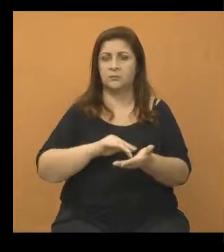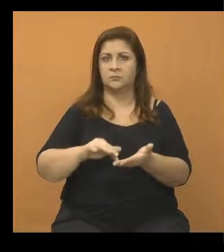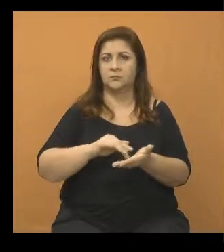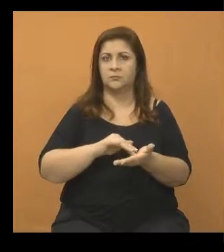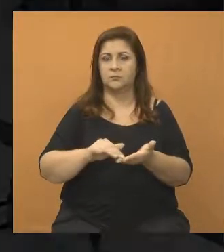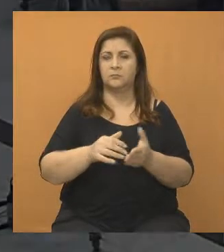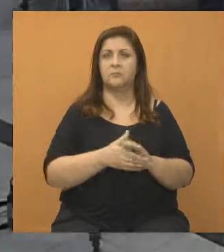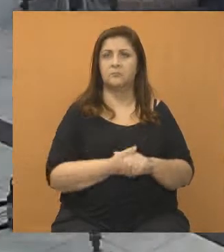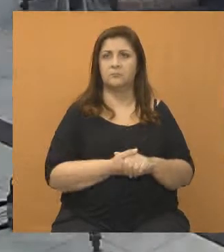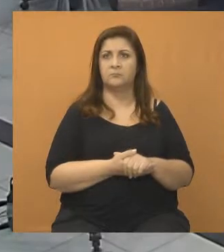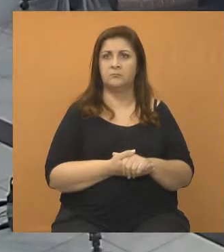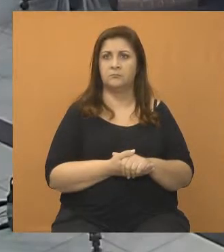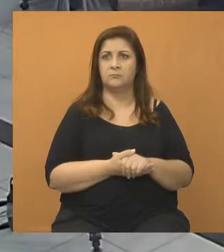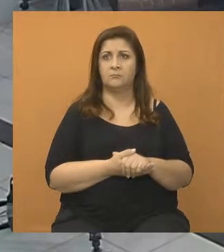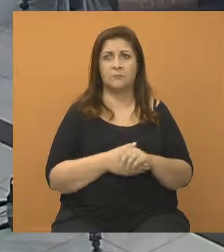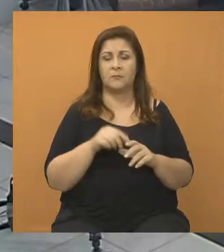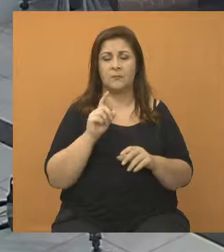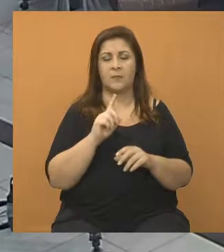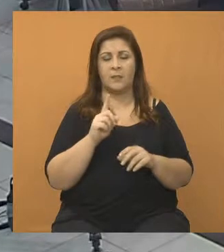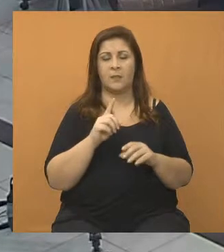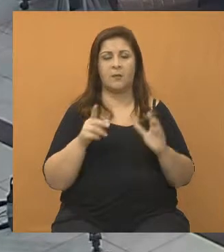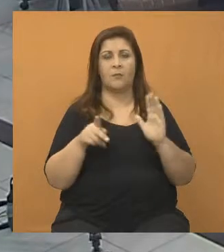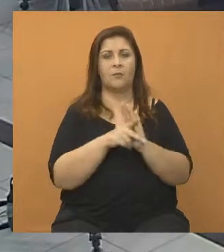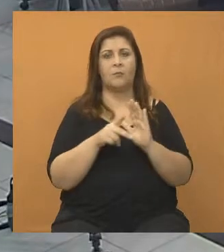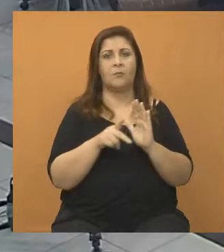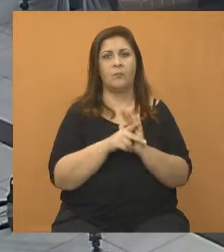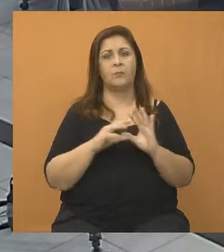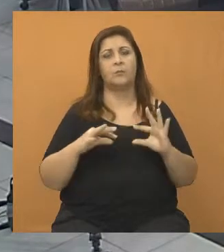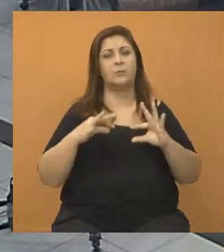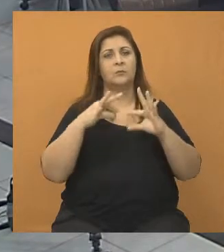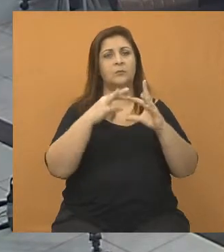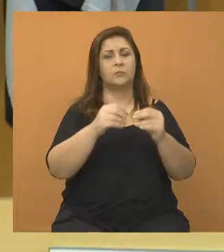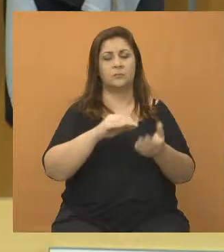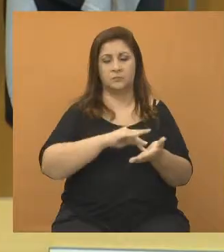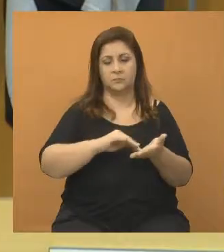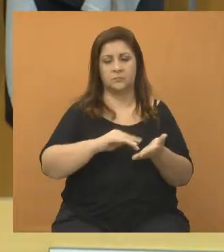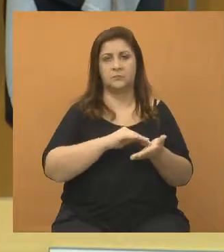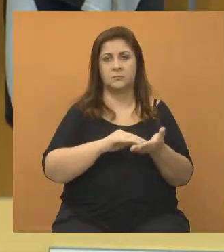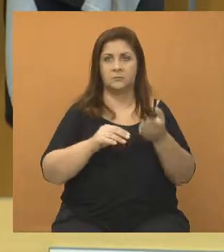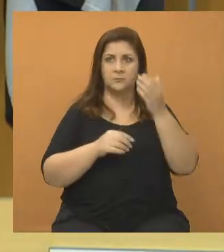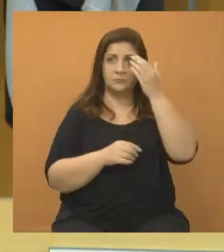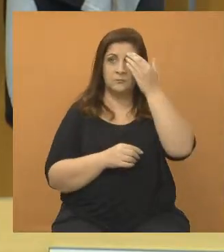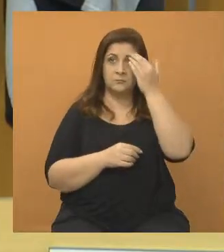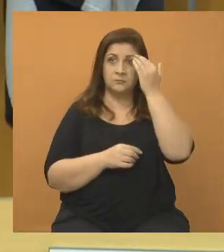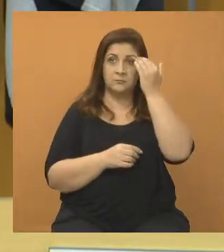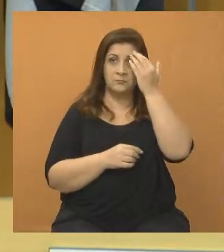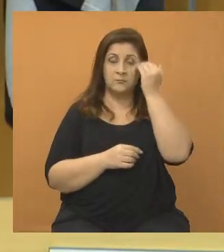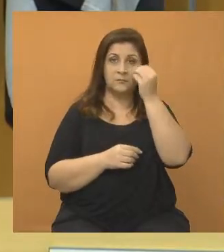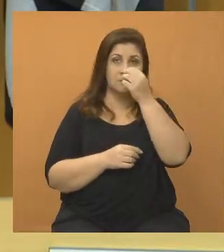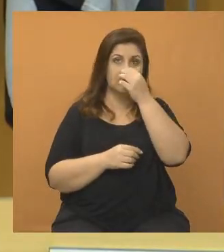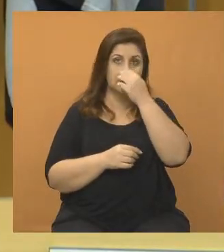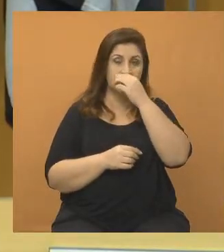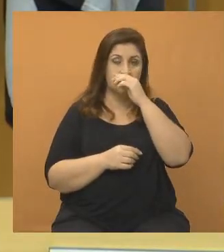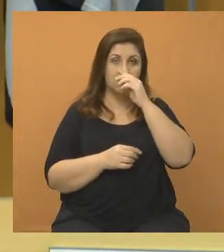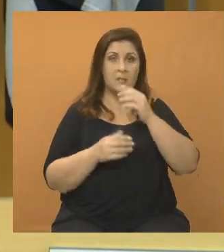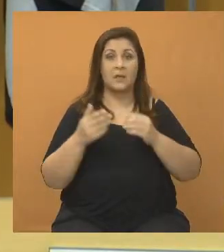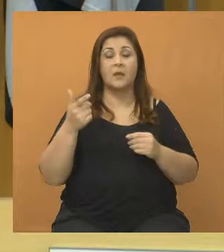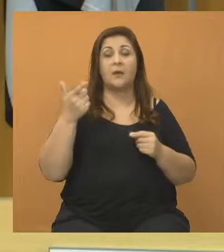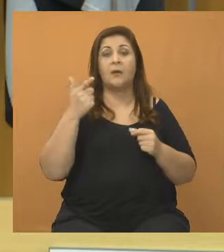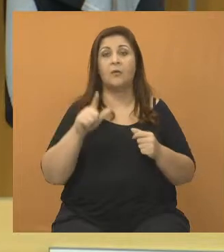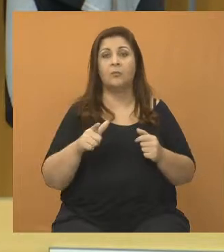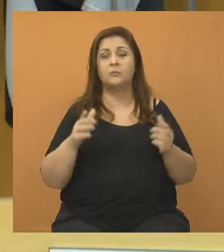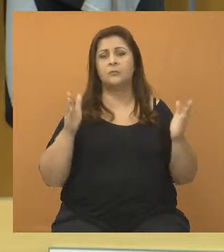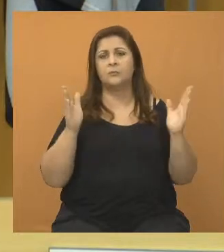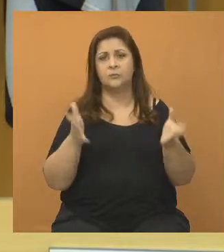secretarias? Não, está embutido em todas as secretarias. É que aqui as outras secretarias já prestavam serviços que a gente está relocando para